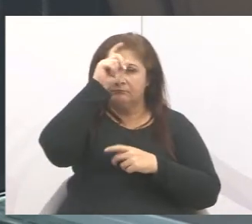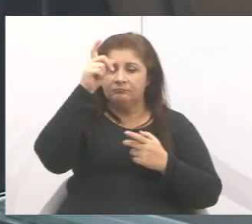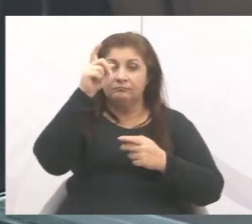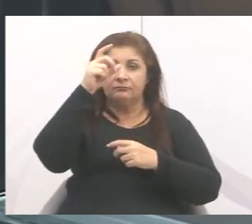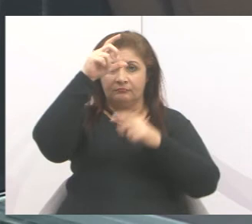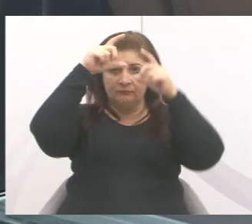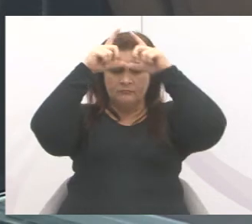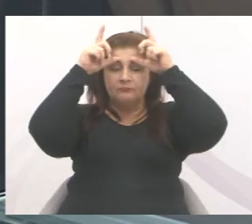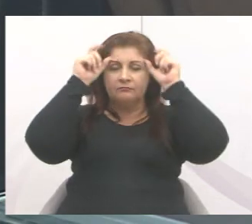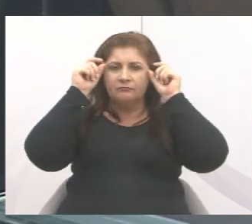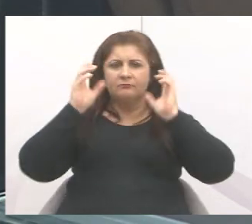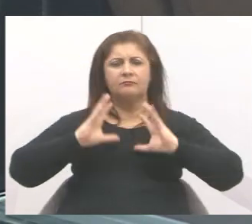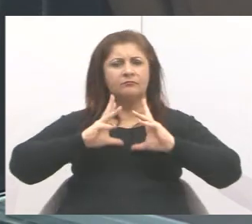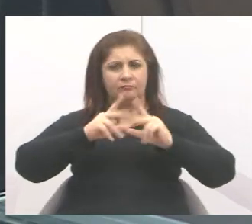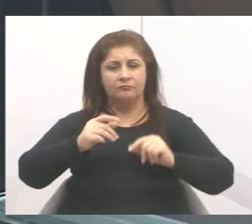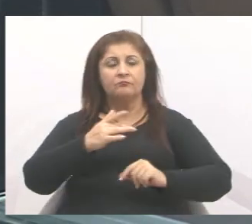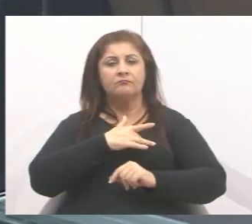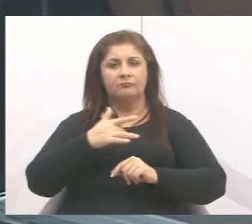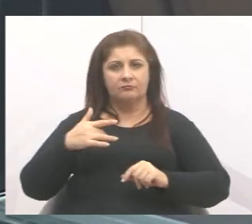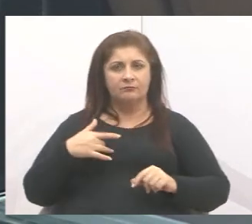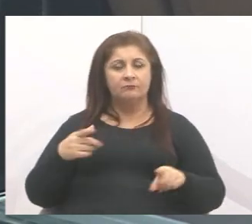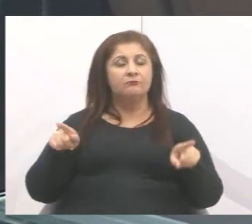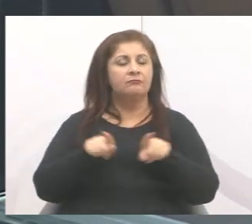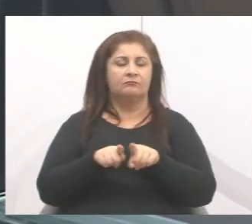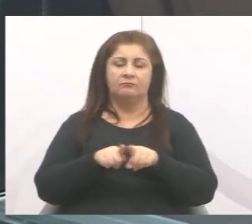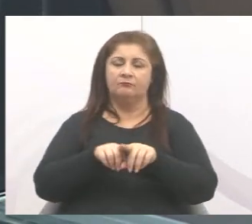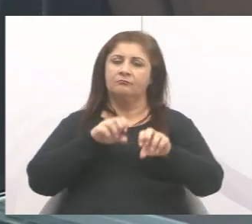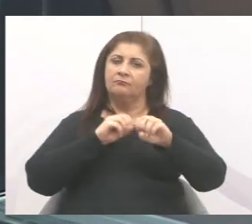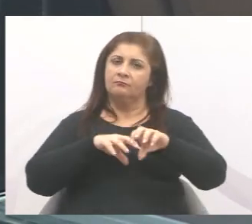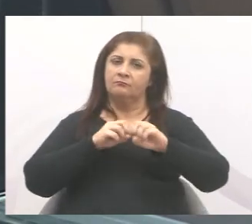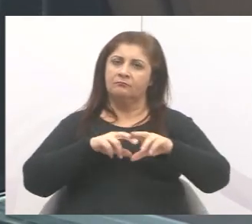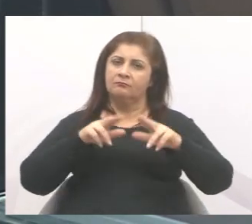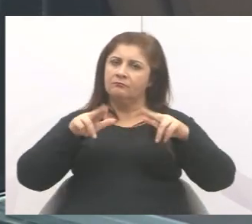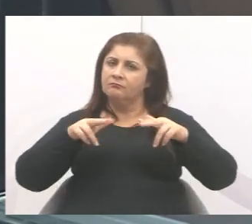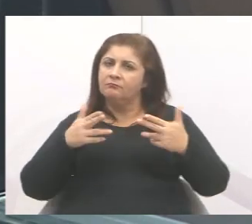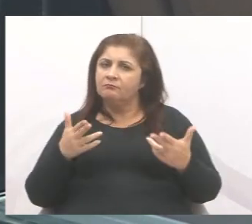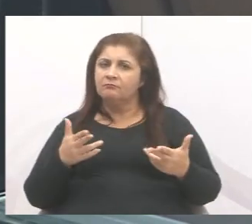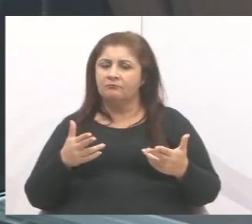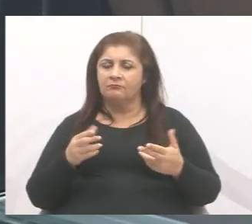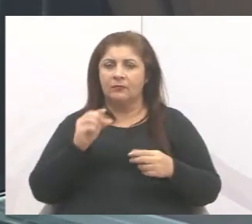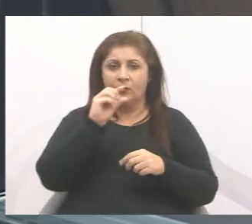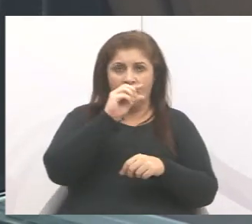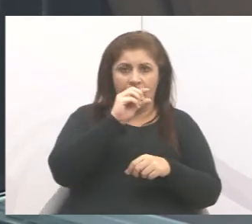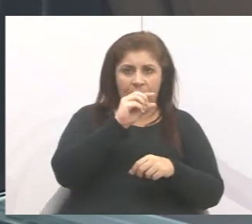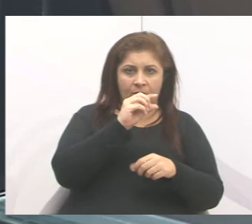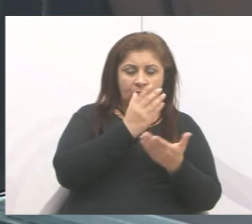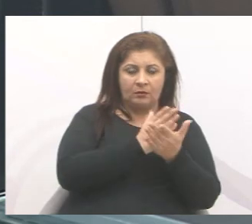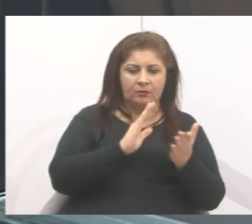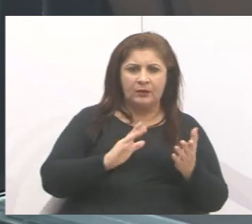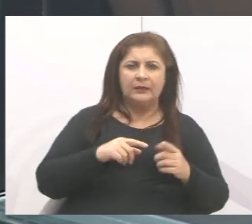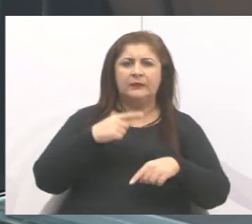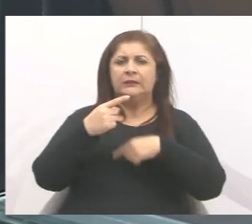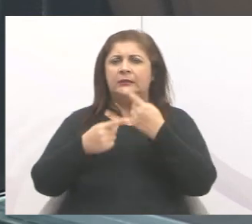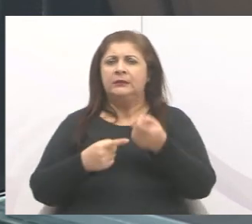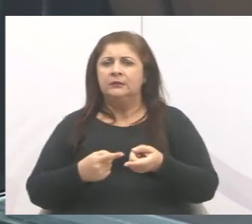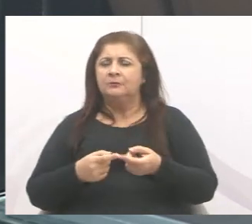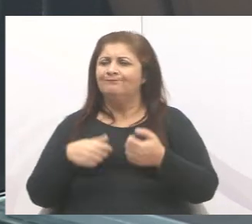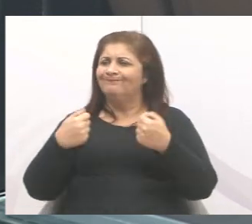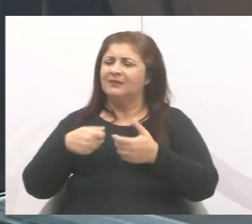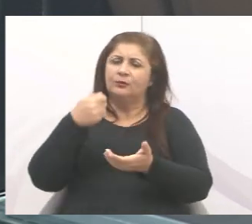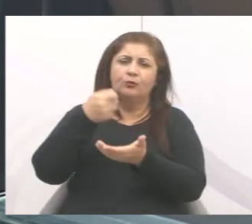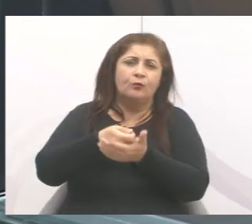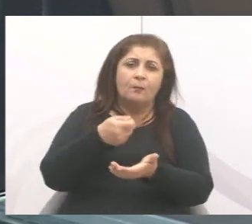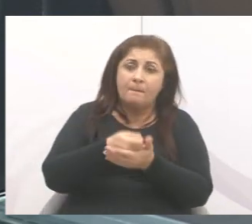como toda a área da saúde, a educação não parou. Ela parou um tempo e depois os professores, muitos tiveram que adquirir